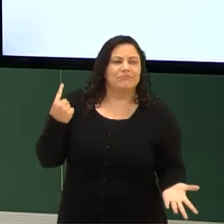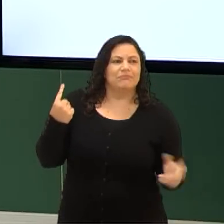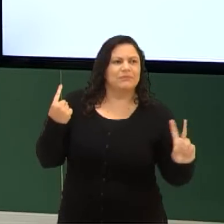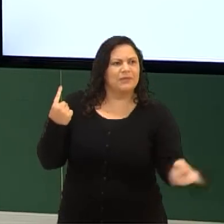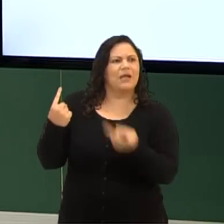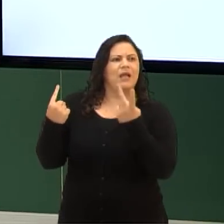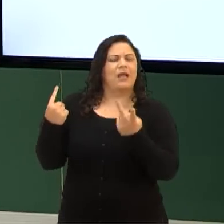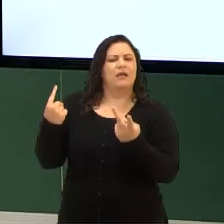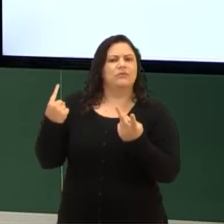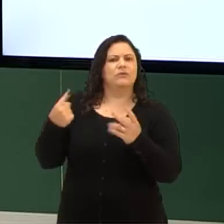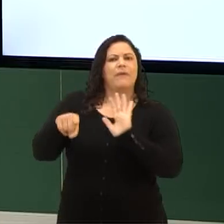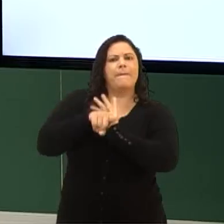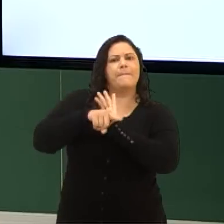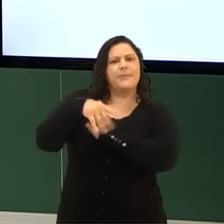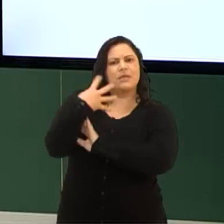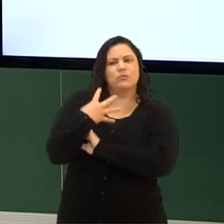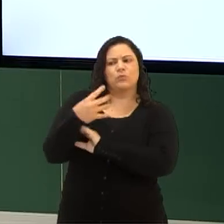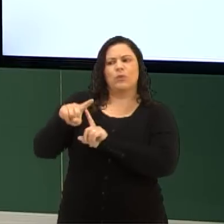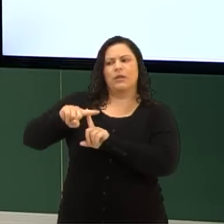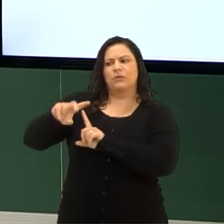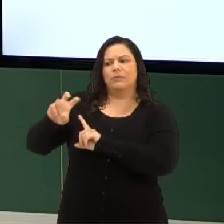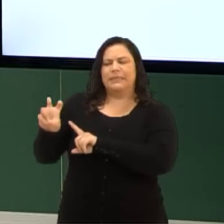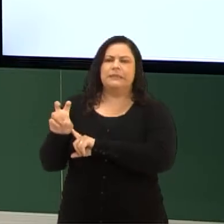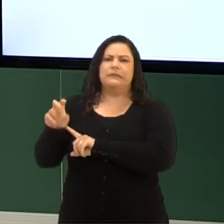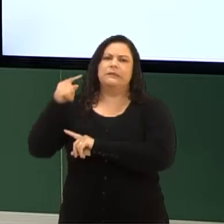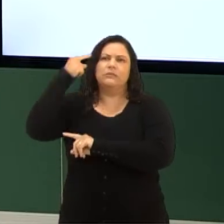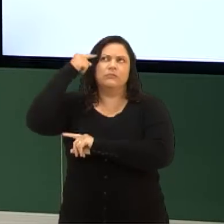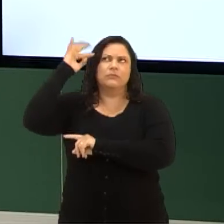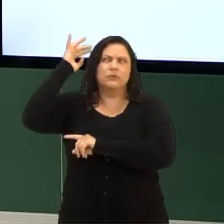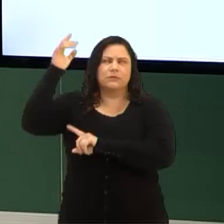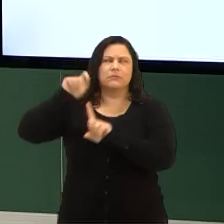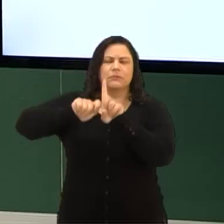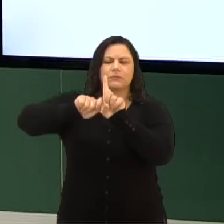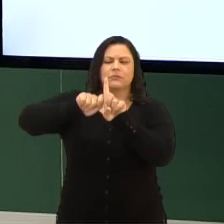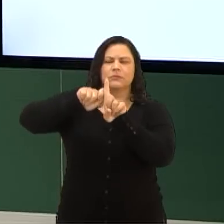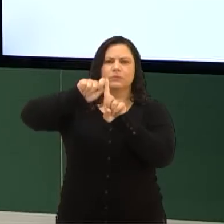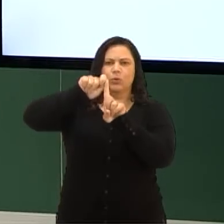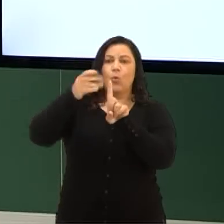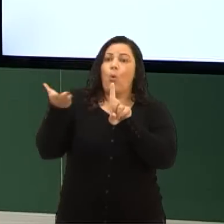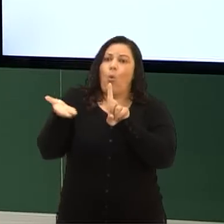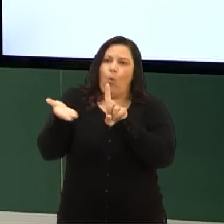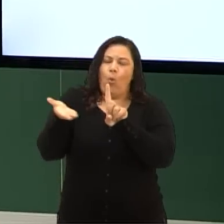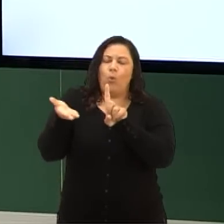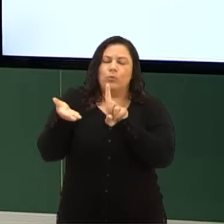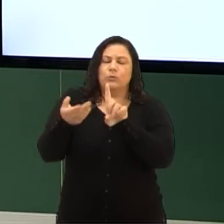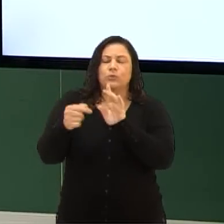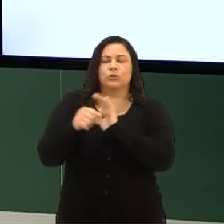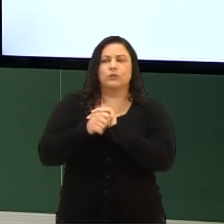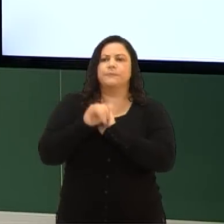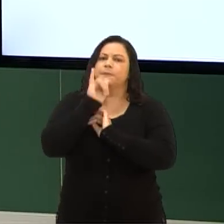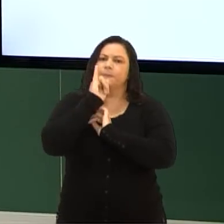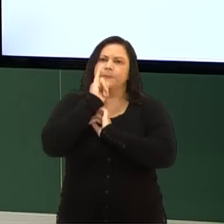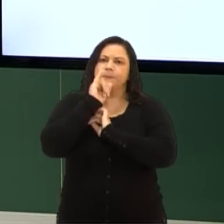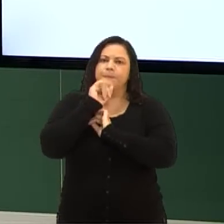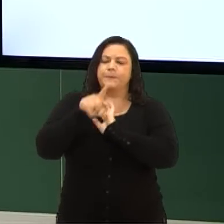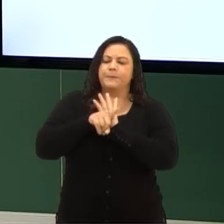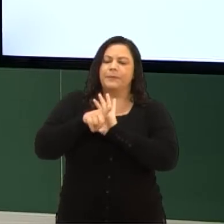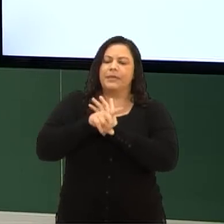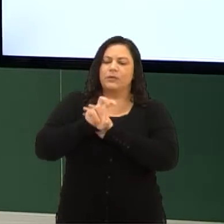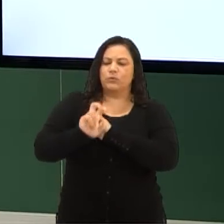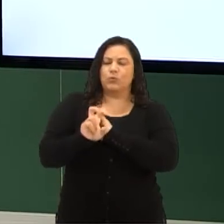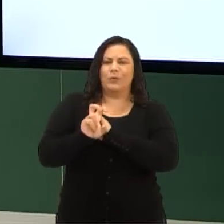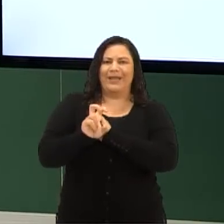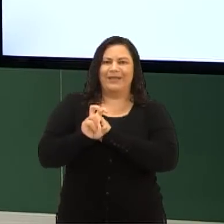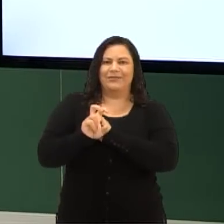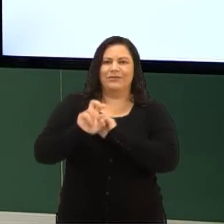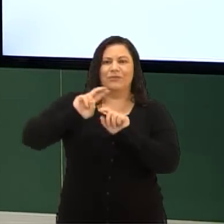Essa conta, imagine que é temperatura. Se hoje está uma temperatura de menos 4 graus e subiu 5, qual é a